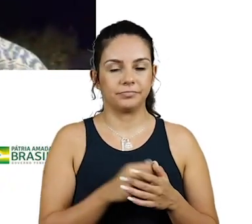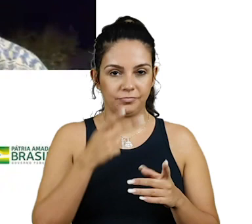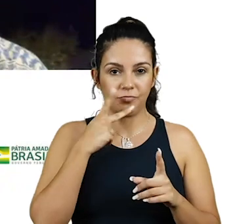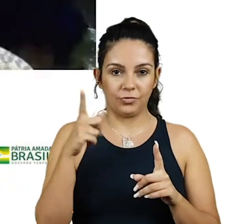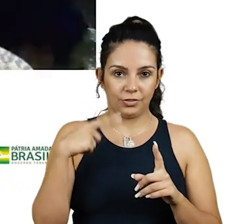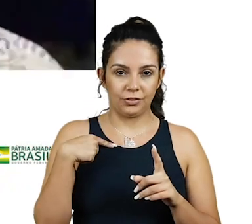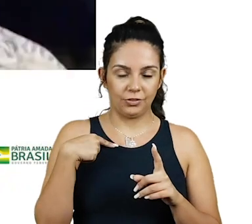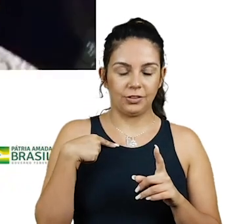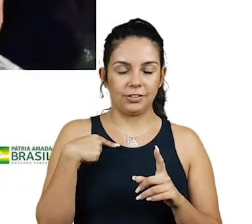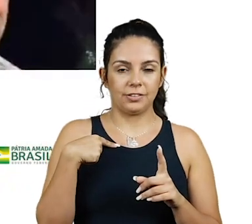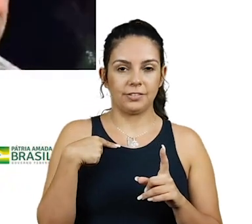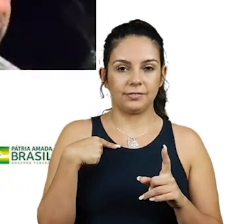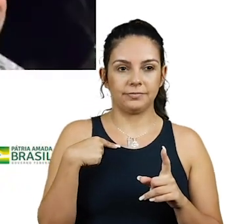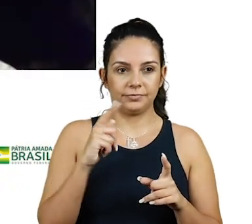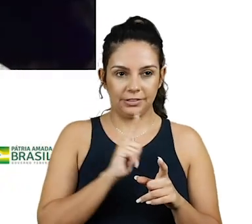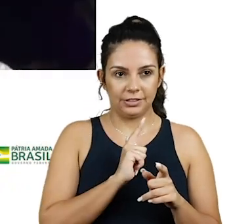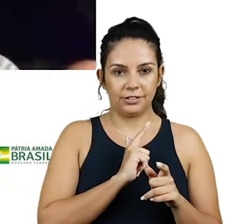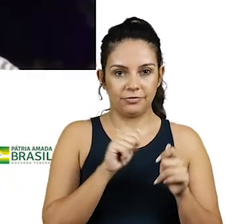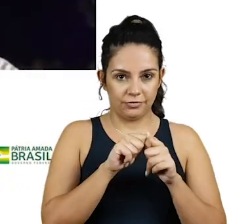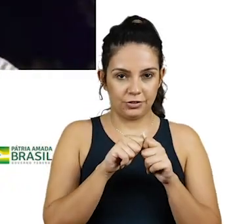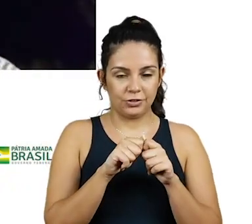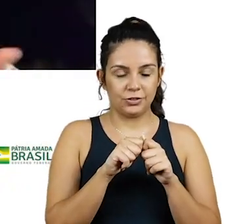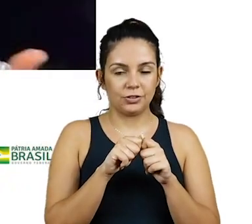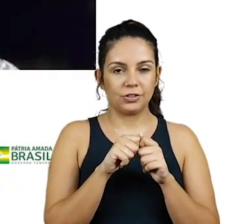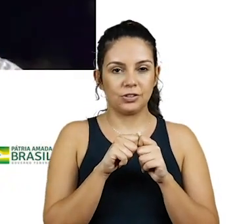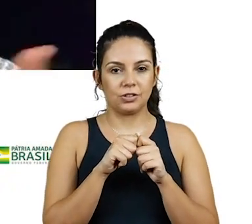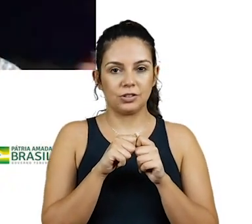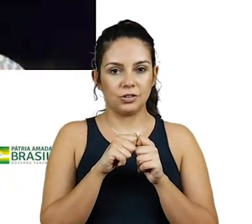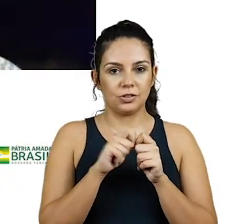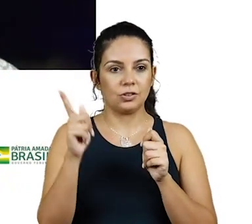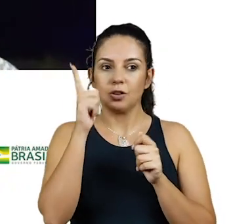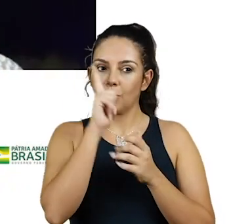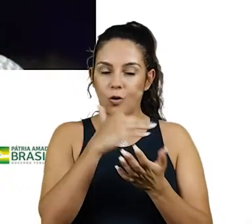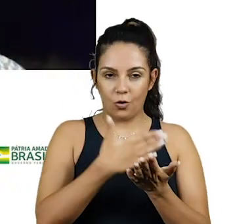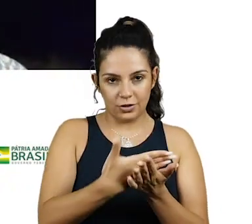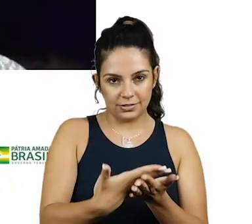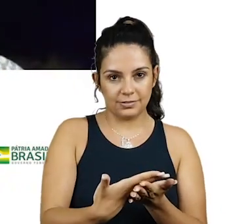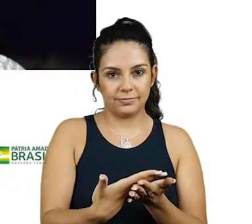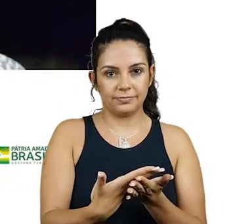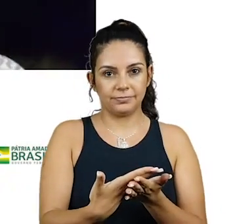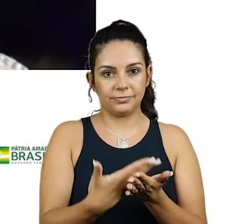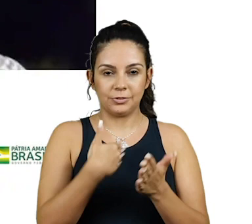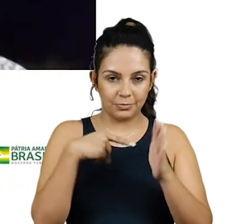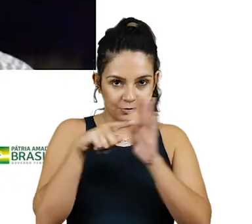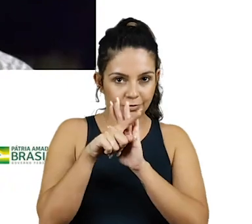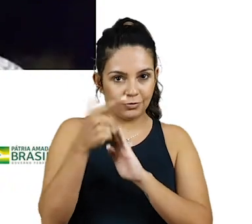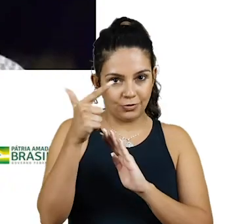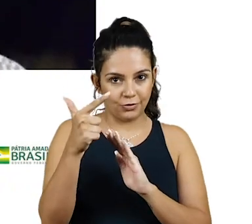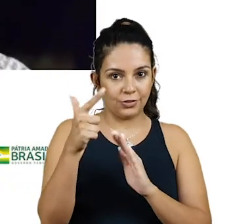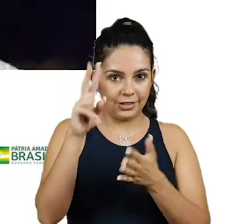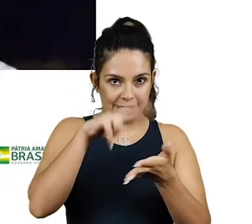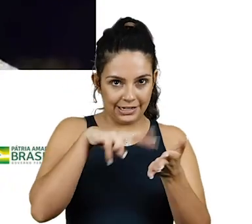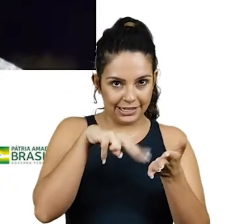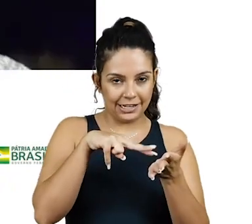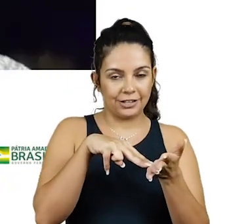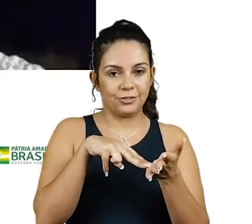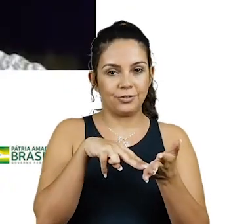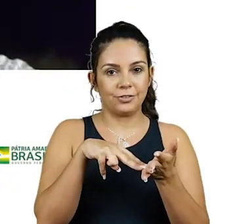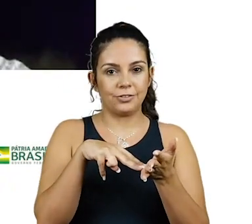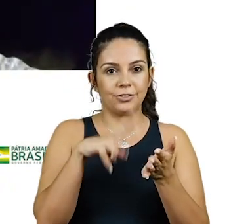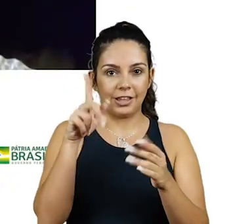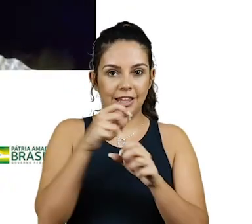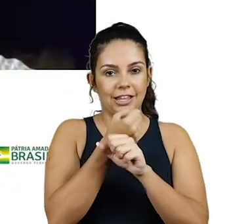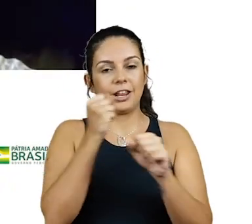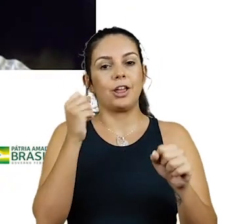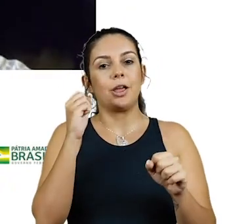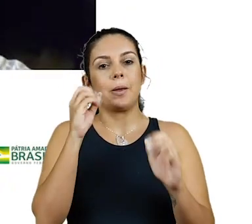muito. E tem até que fazer justiça, eu não seria capaz de começar a minha pesquisa se eu não tivesse lido Estrela Solitária, que é a